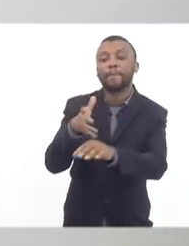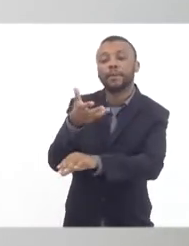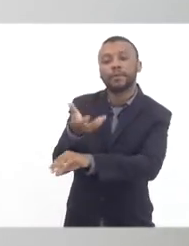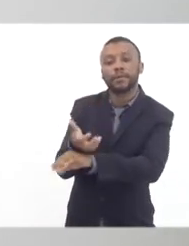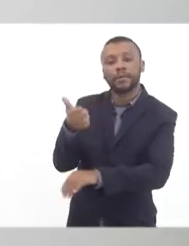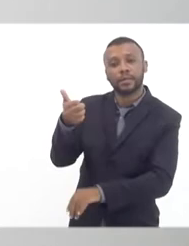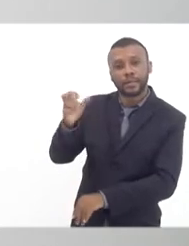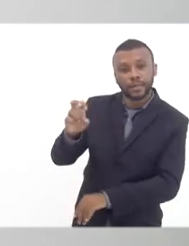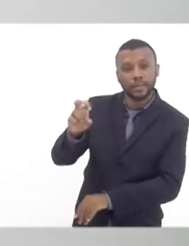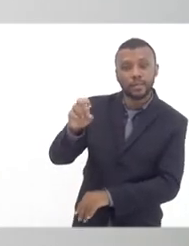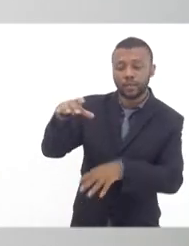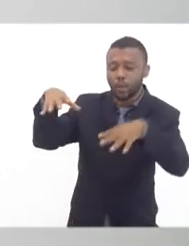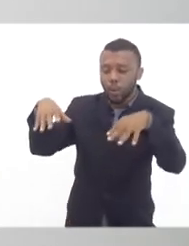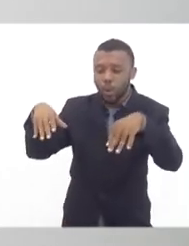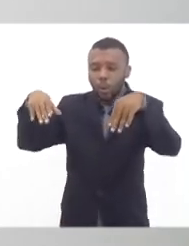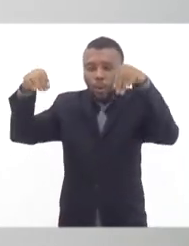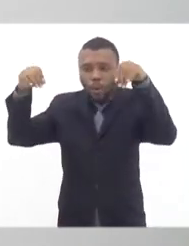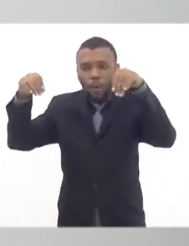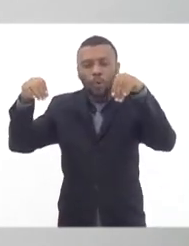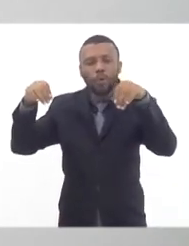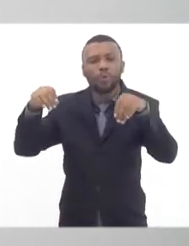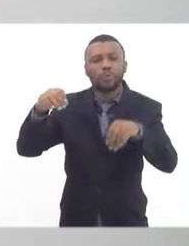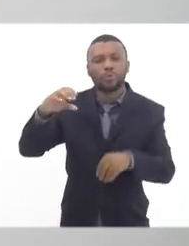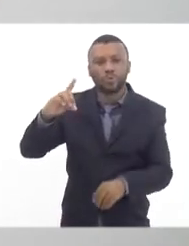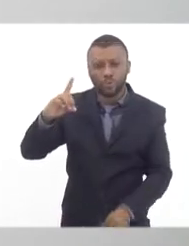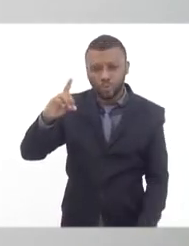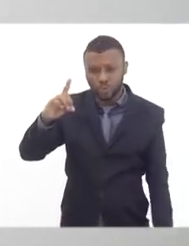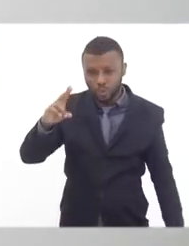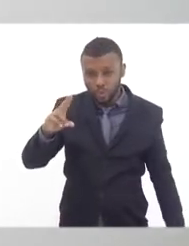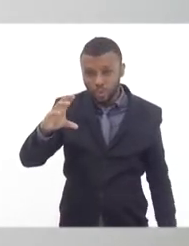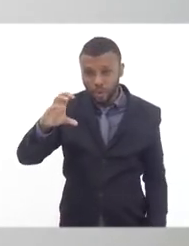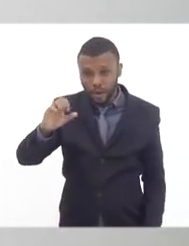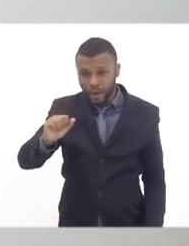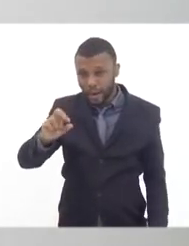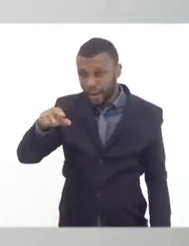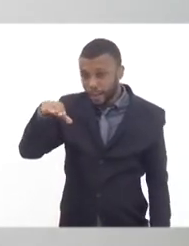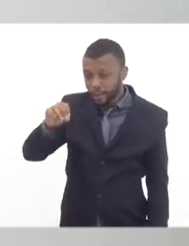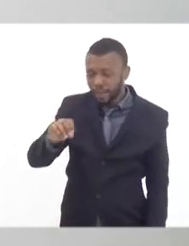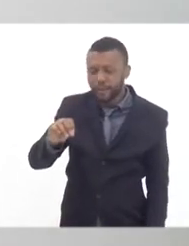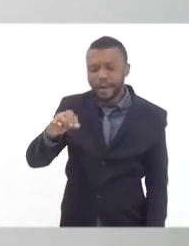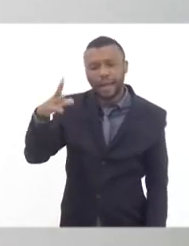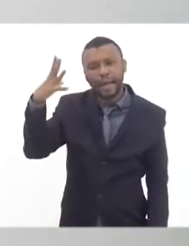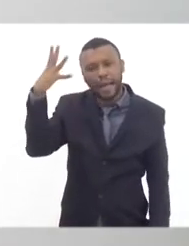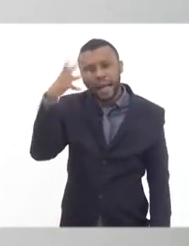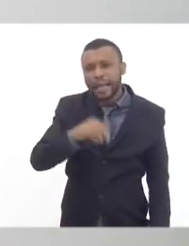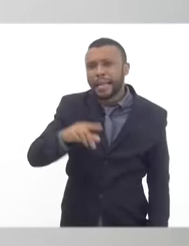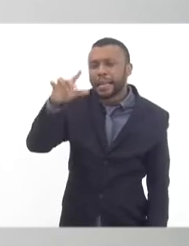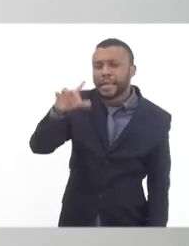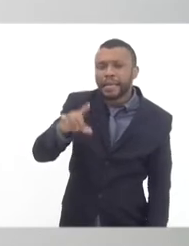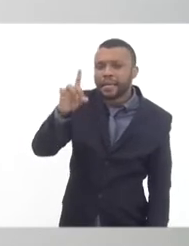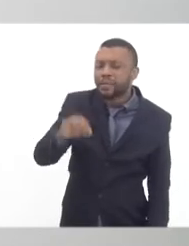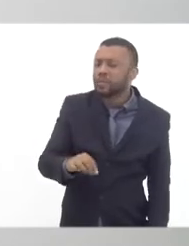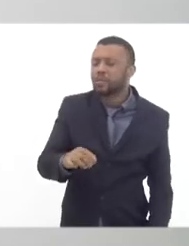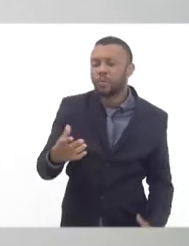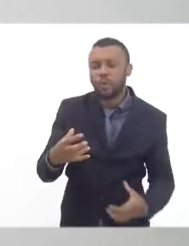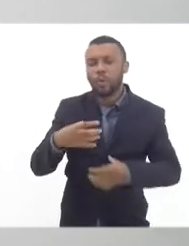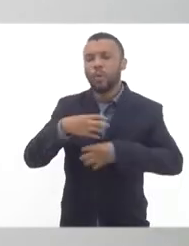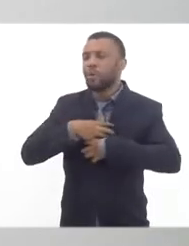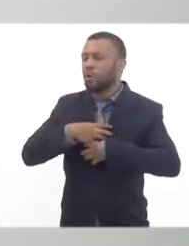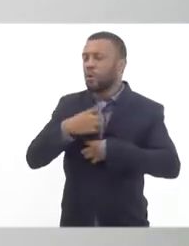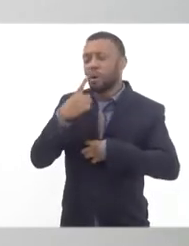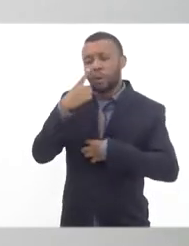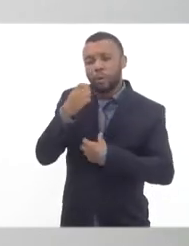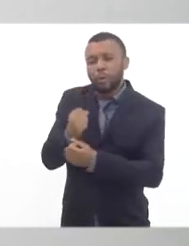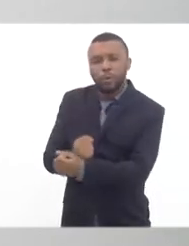está lindo, maravilhoso, aquilo é de chorar. Não é? Se olha aquilo ali e vê a fazenda, é de chorar. E aí,